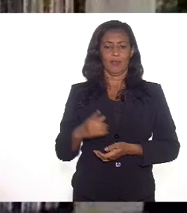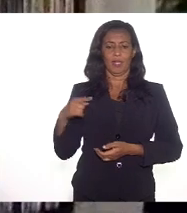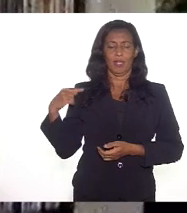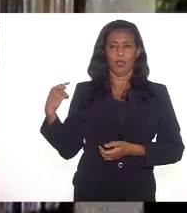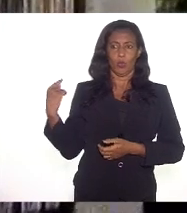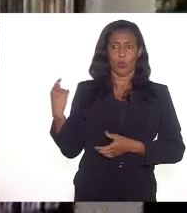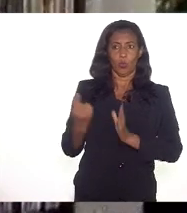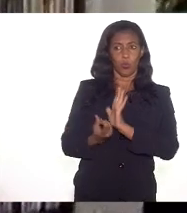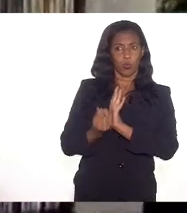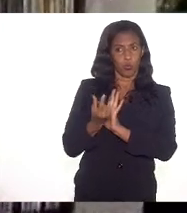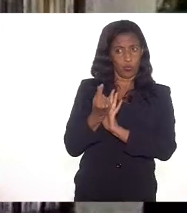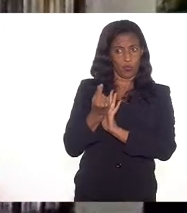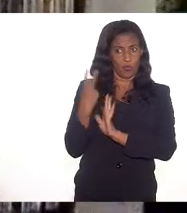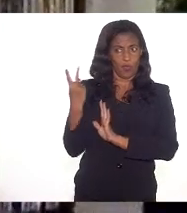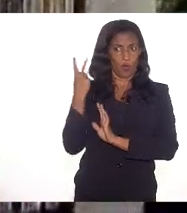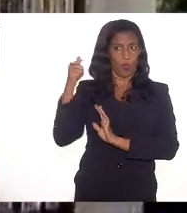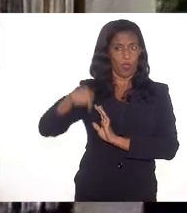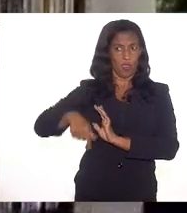orçamento deste ano